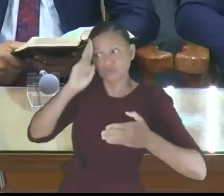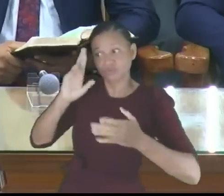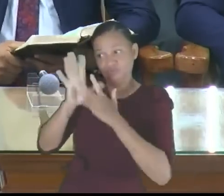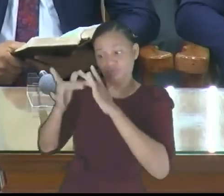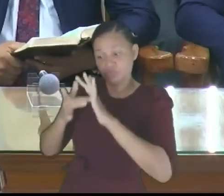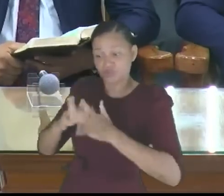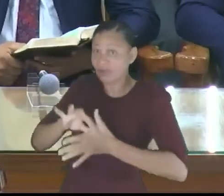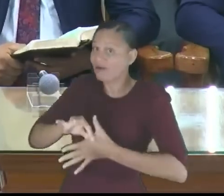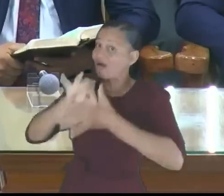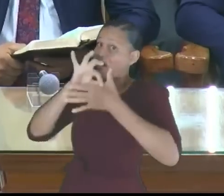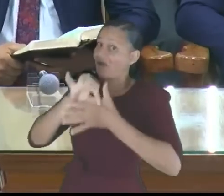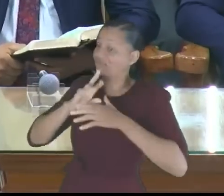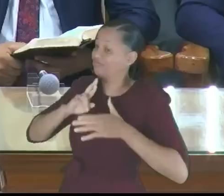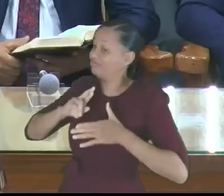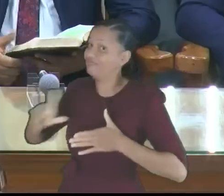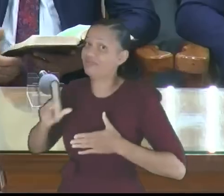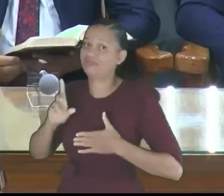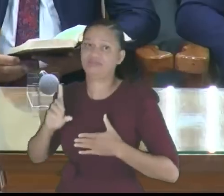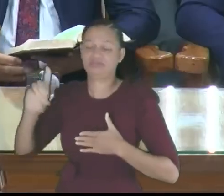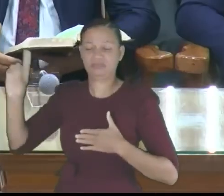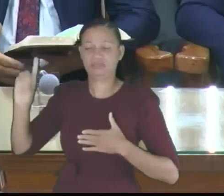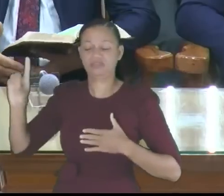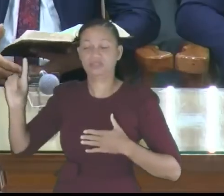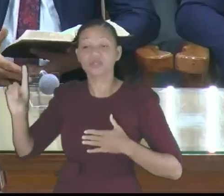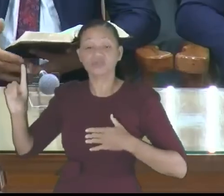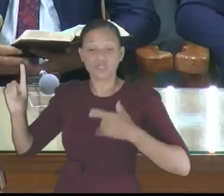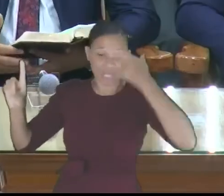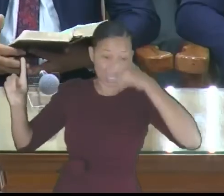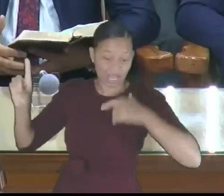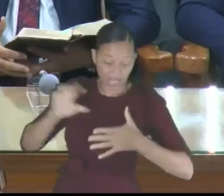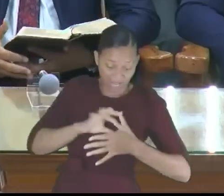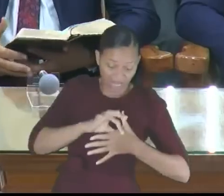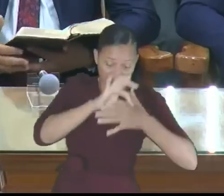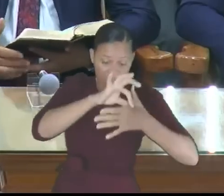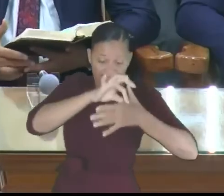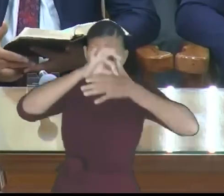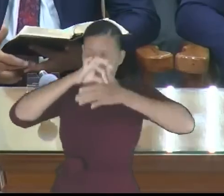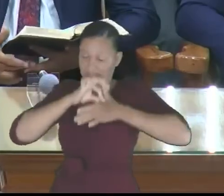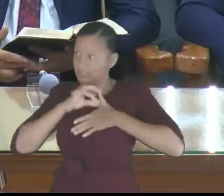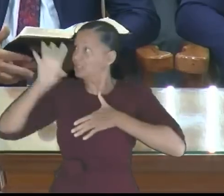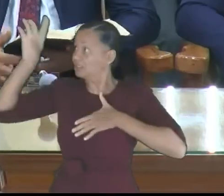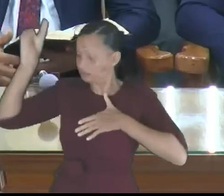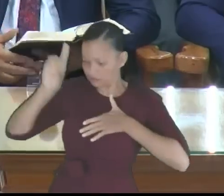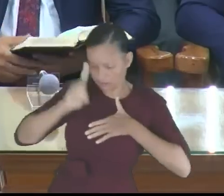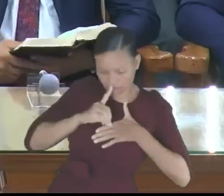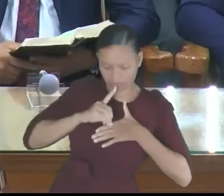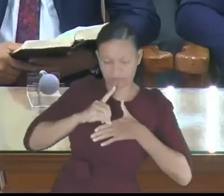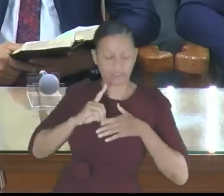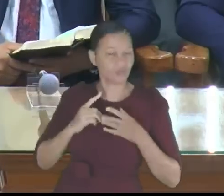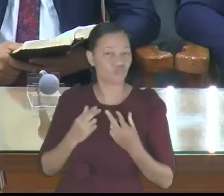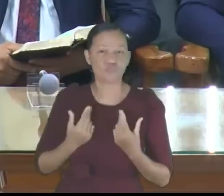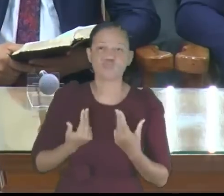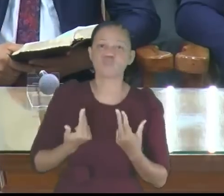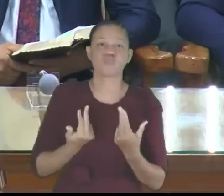Deus, porque Jesus carregava em si as duas naturezas, a natureza divina e a natureza